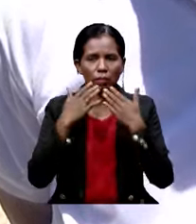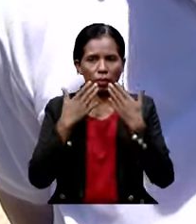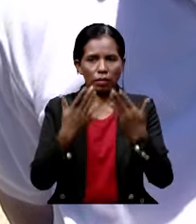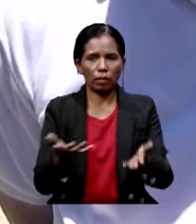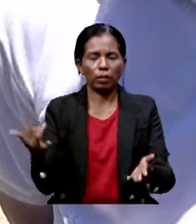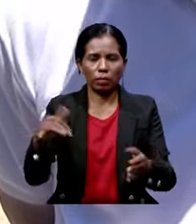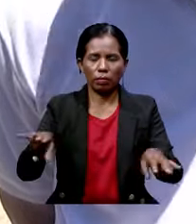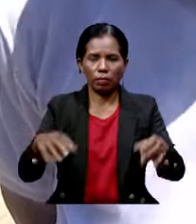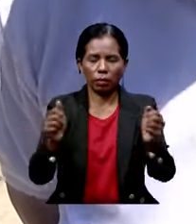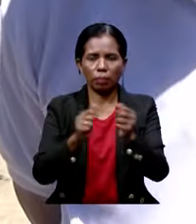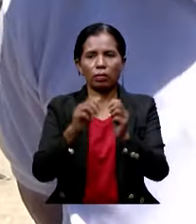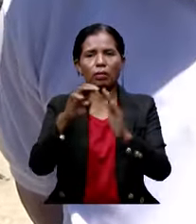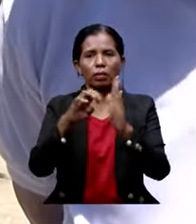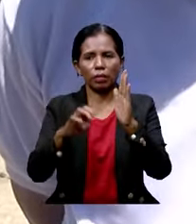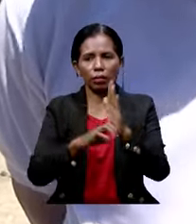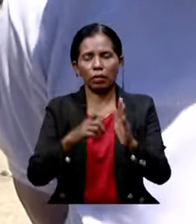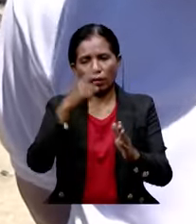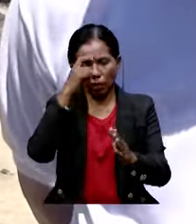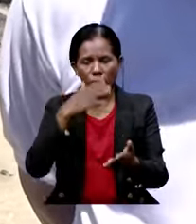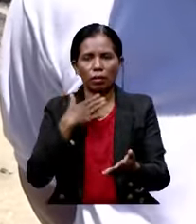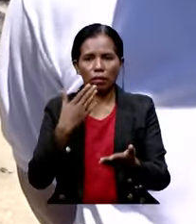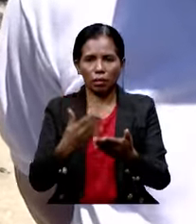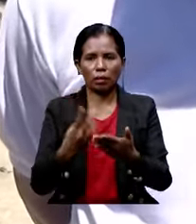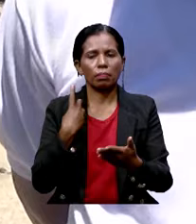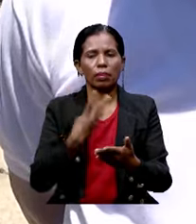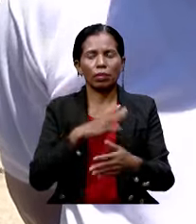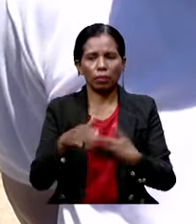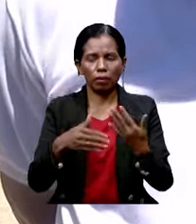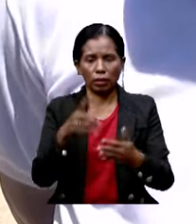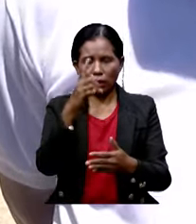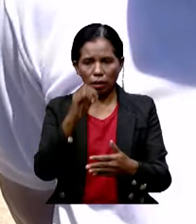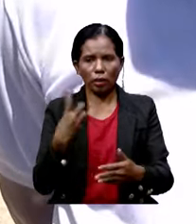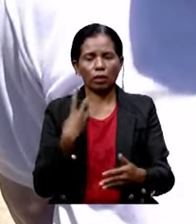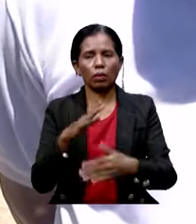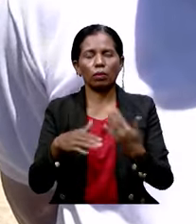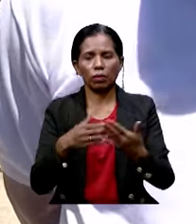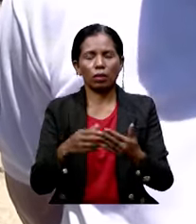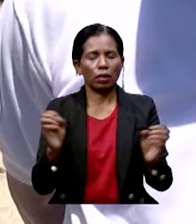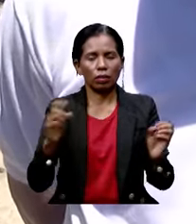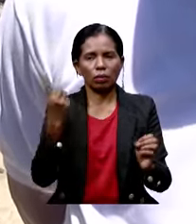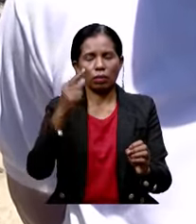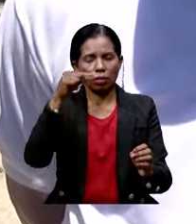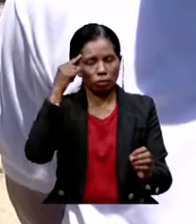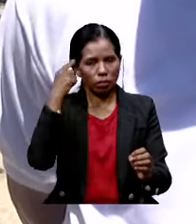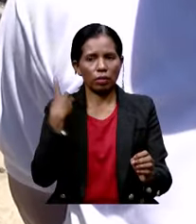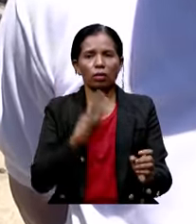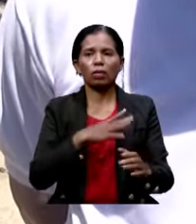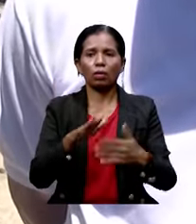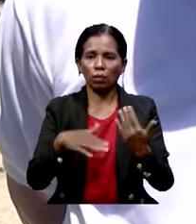bele polo boro ho estado tamane dia ko ita hot dili ne ita hot unia los gobierno ni ande la ita hot